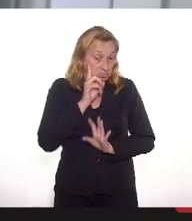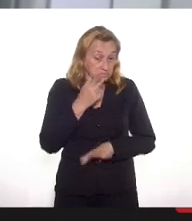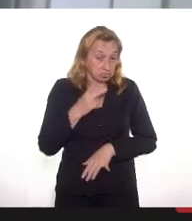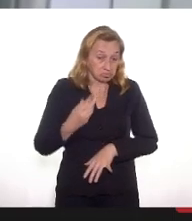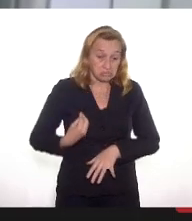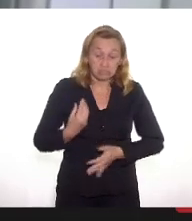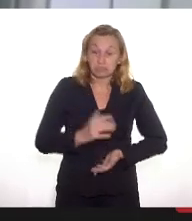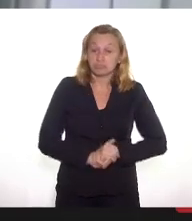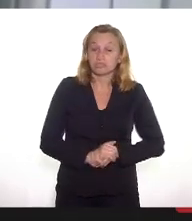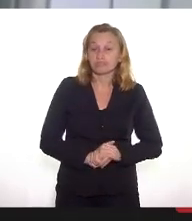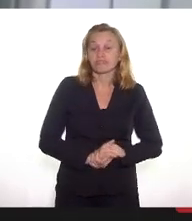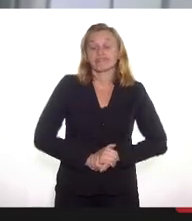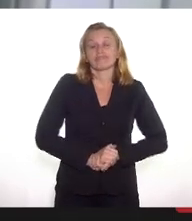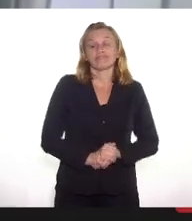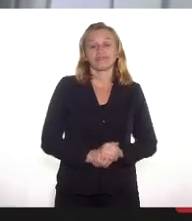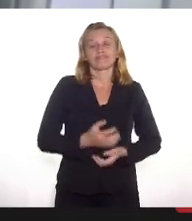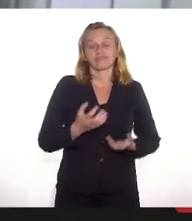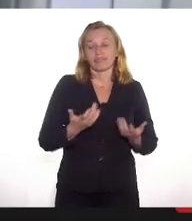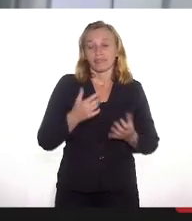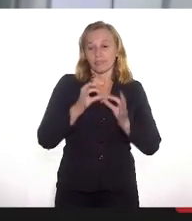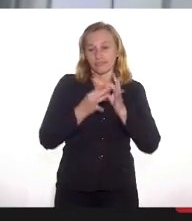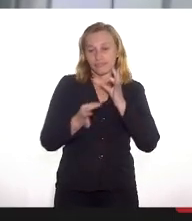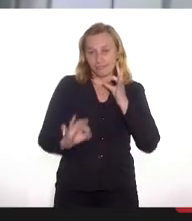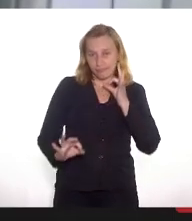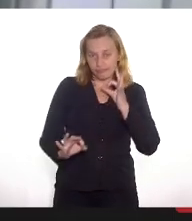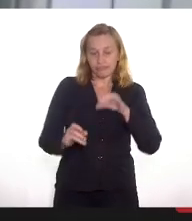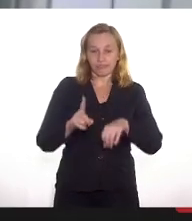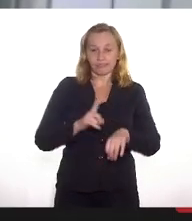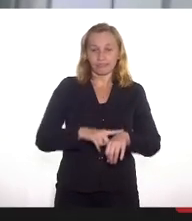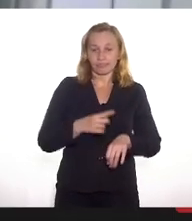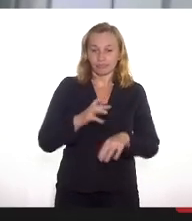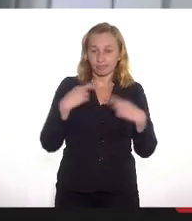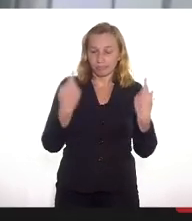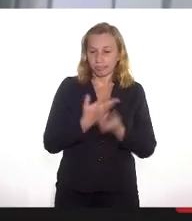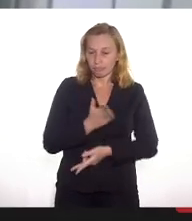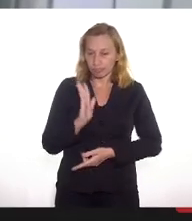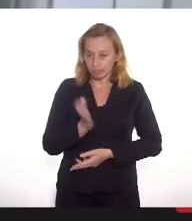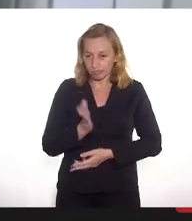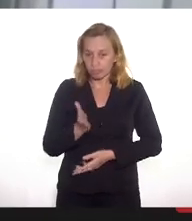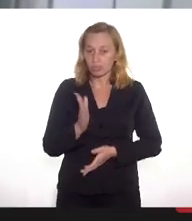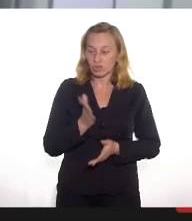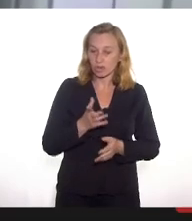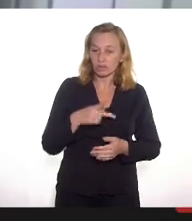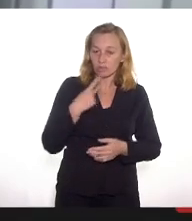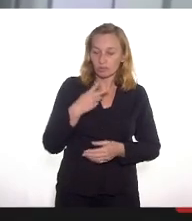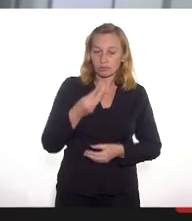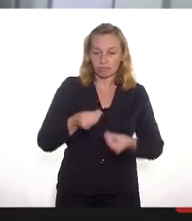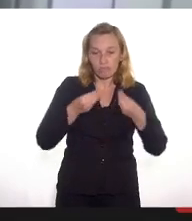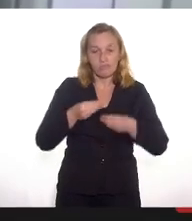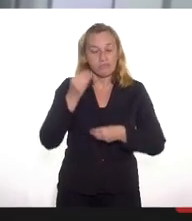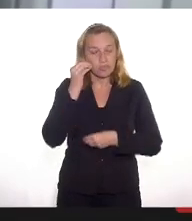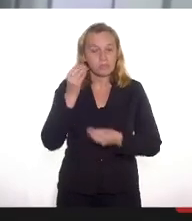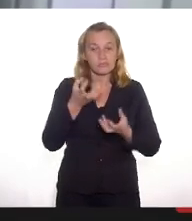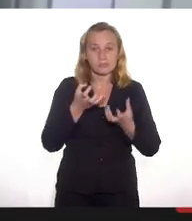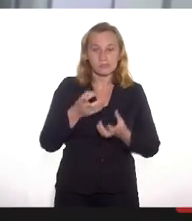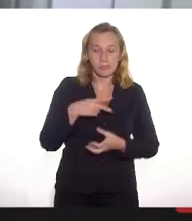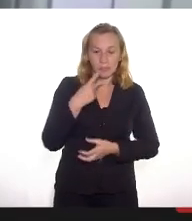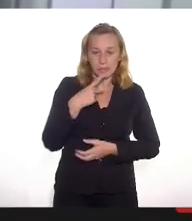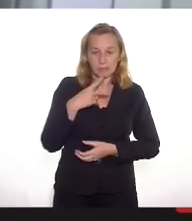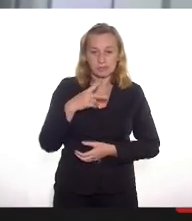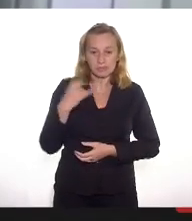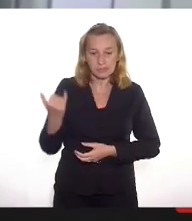das Farmácias em vinda para Marta Rocha o que tomar muito tempo tem agora uma agenda e a senhora já me deu essa oportunidade mas eu queria ressaltar